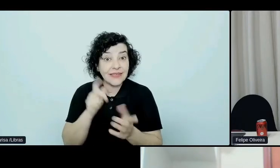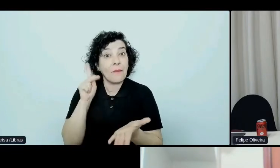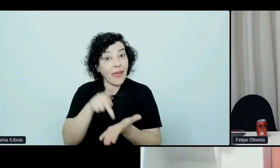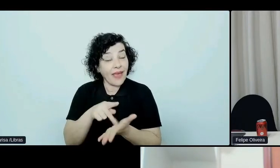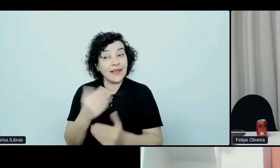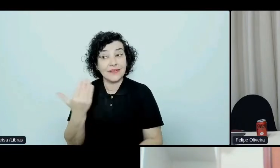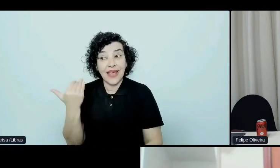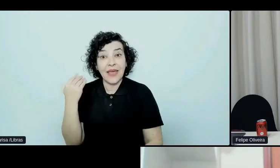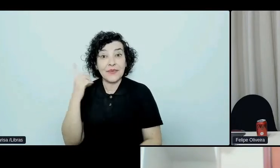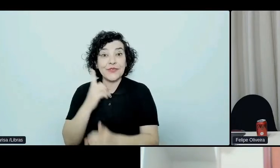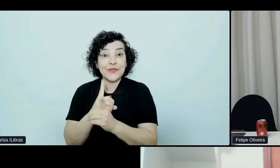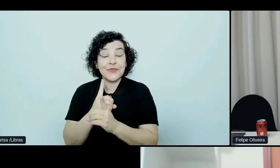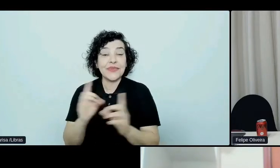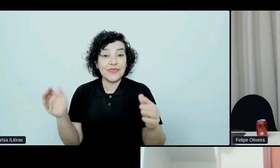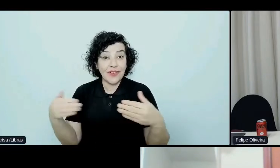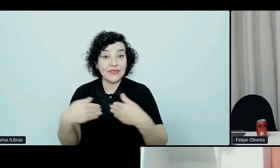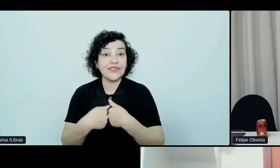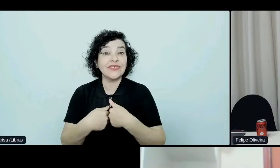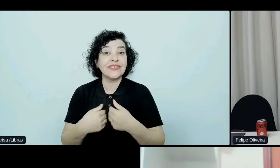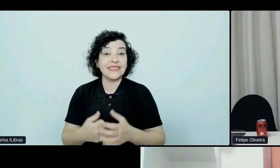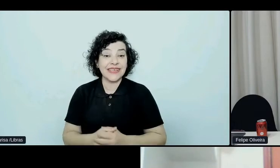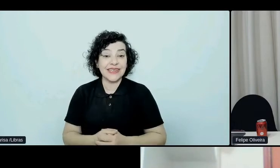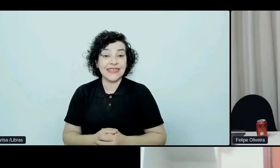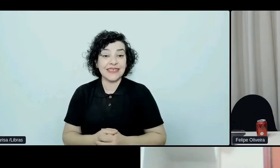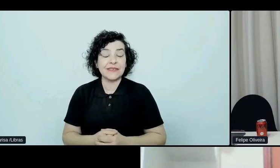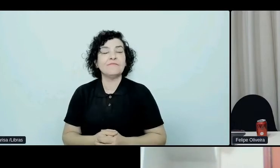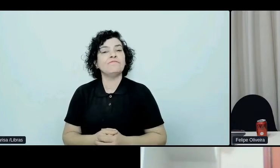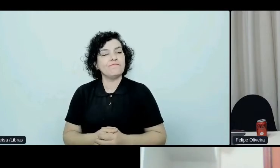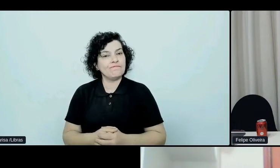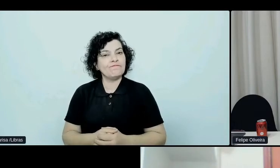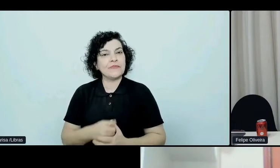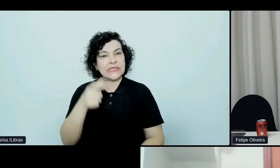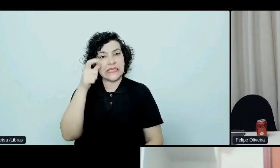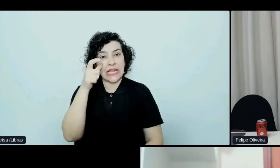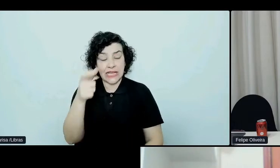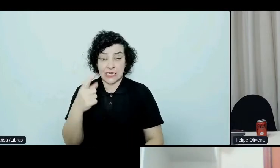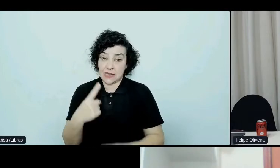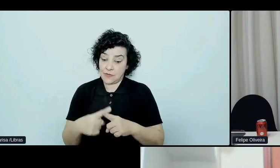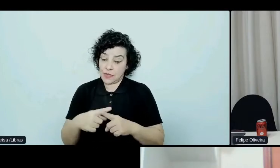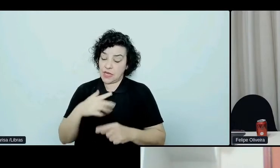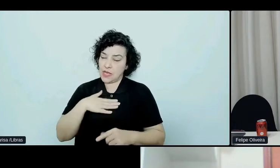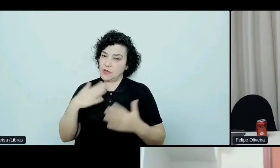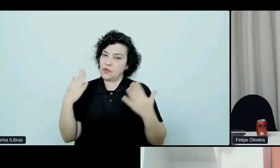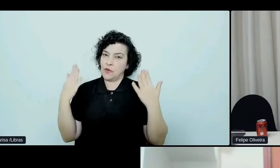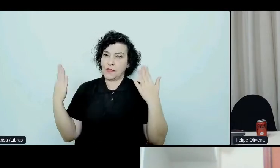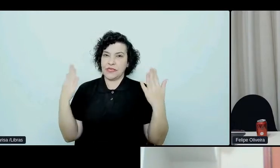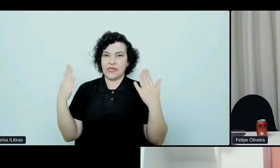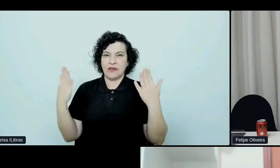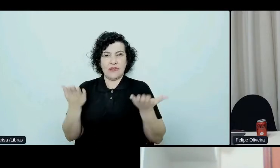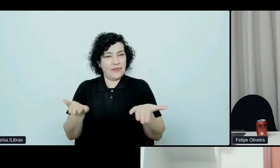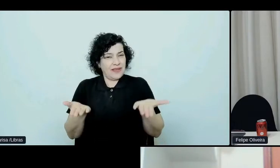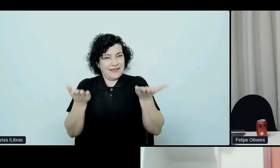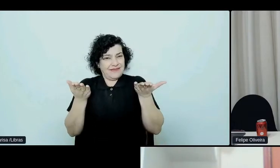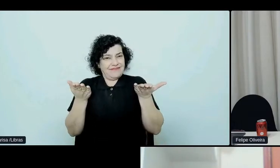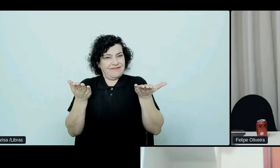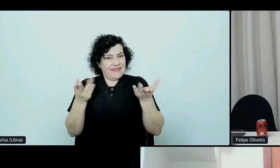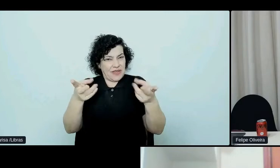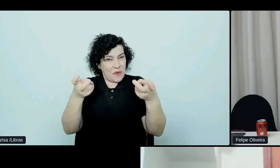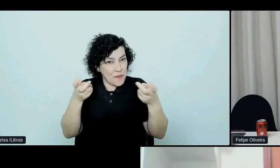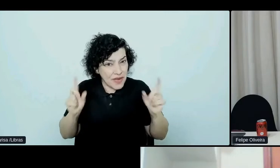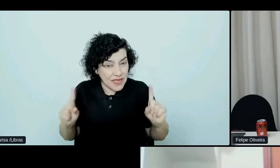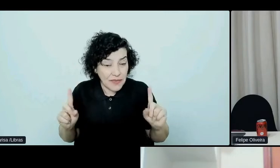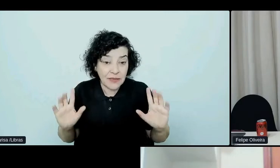estou aqui feliz da vida, completa. E assim foram as coisas, foram sendo as descobertas. Isso